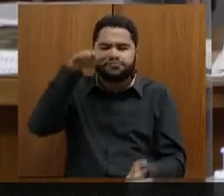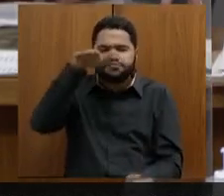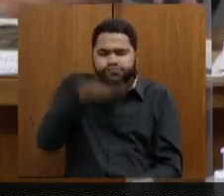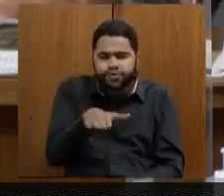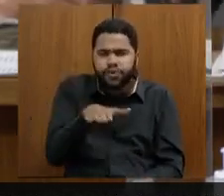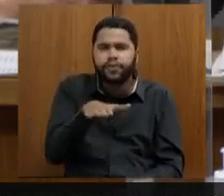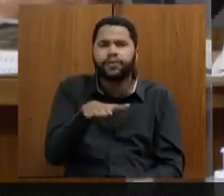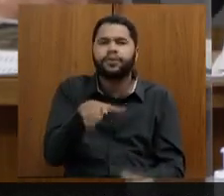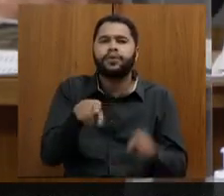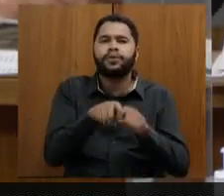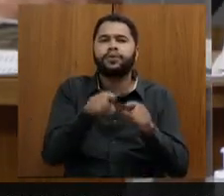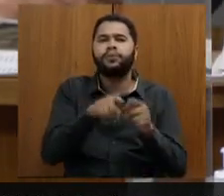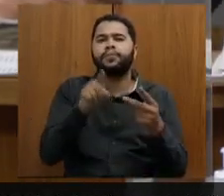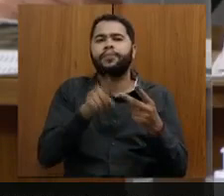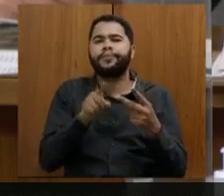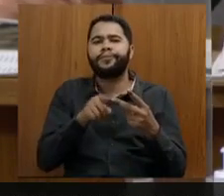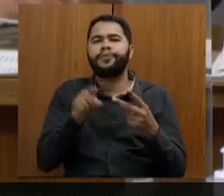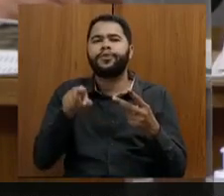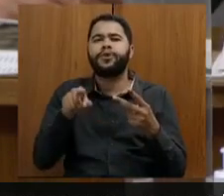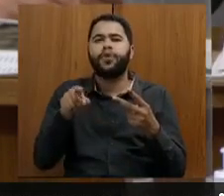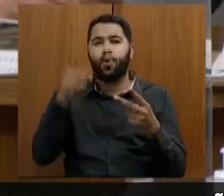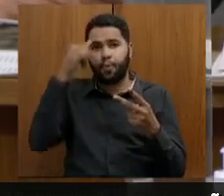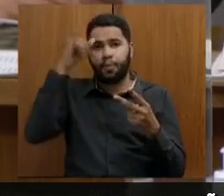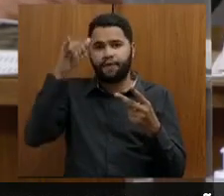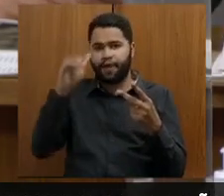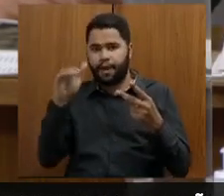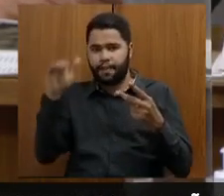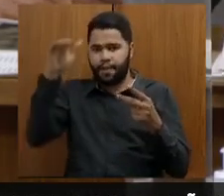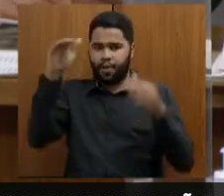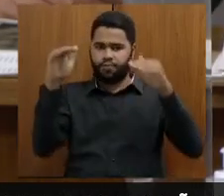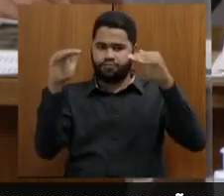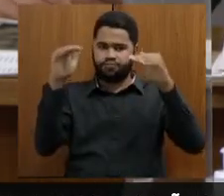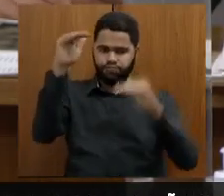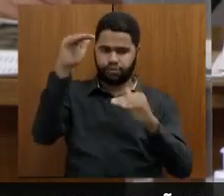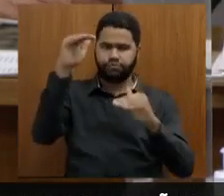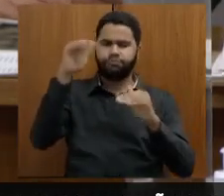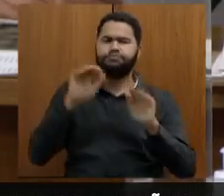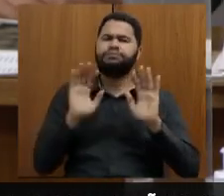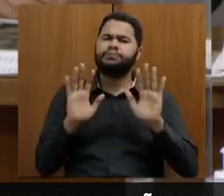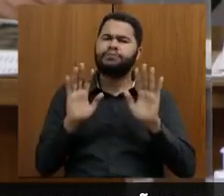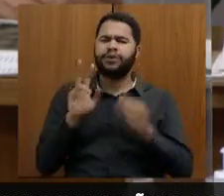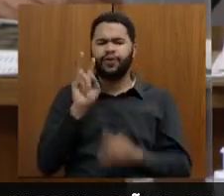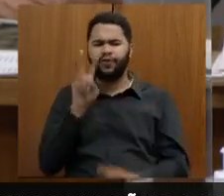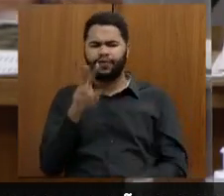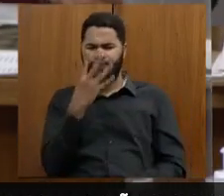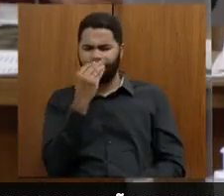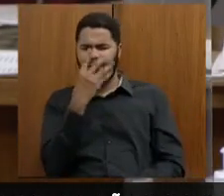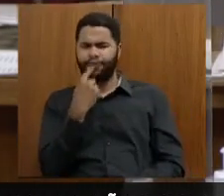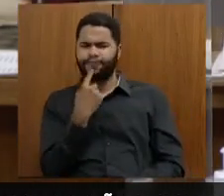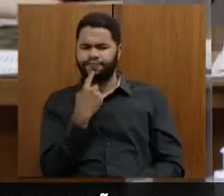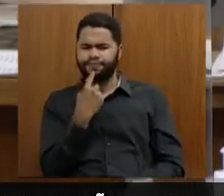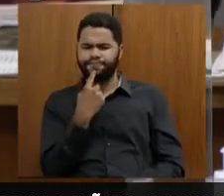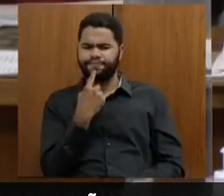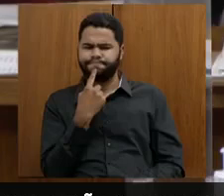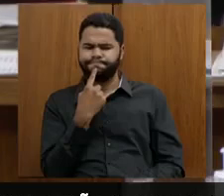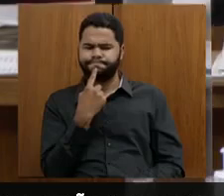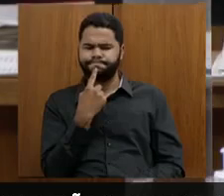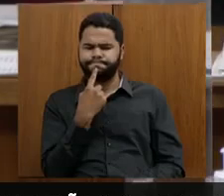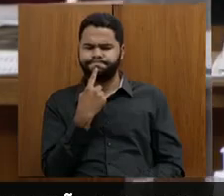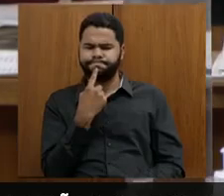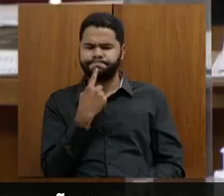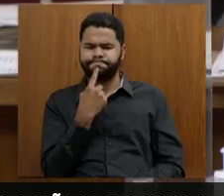carregar porco e uma uma vaca um pouco maior aí mas eu pensei assim eu vi aquela foto quando